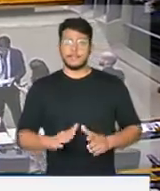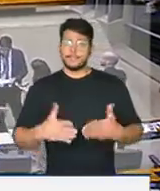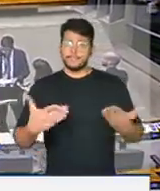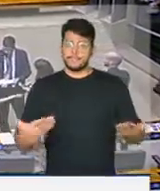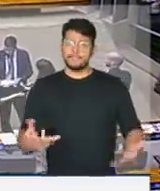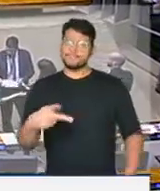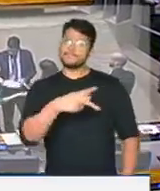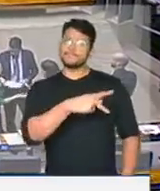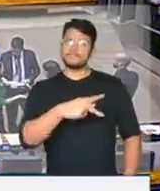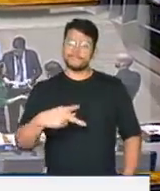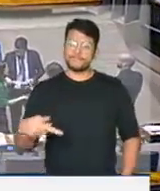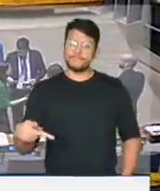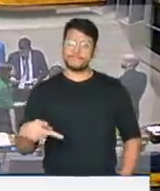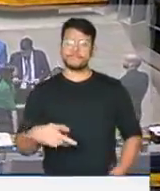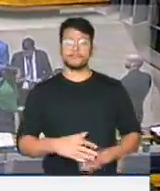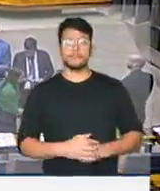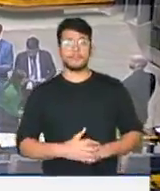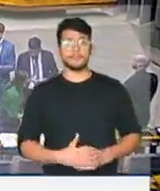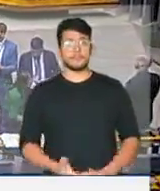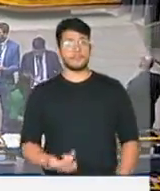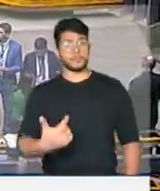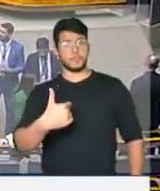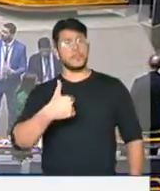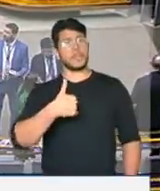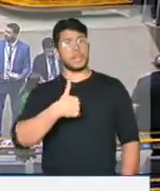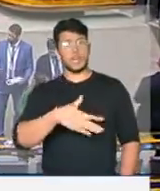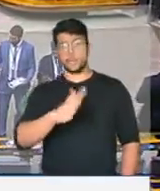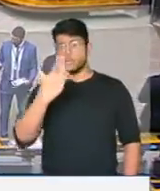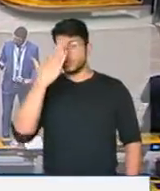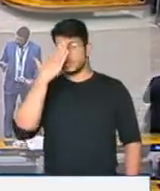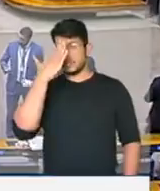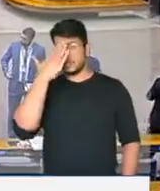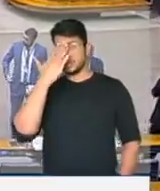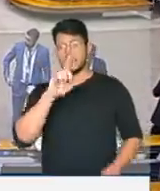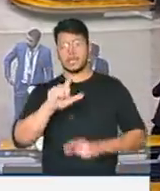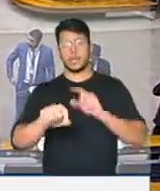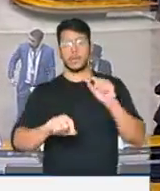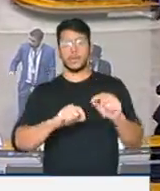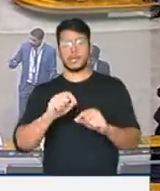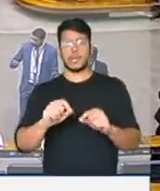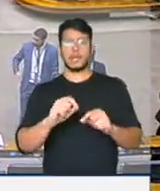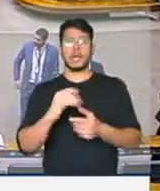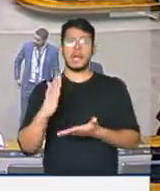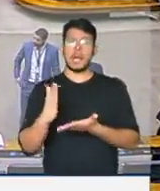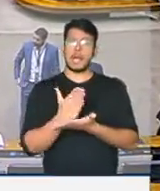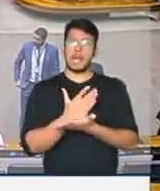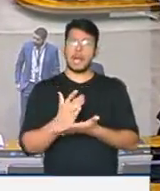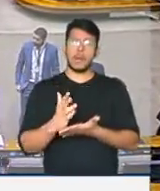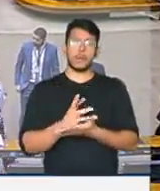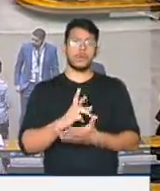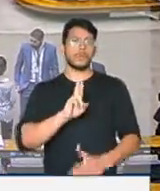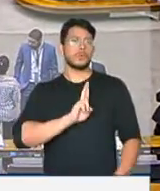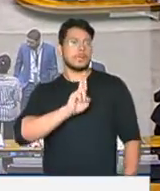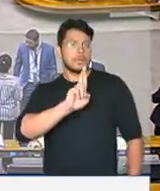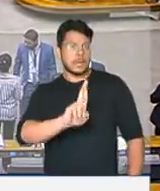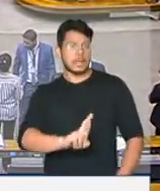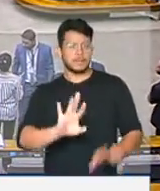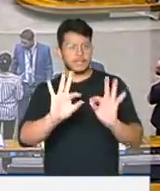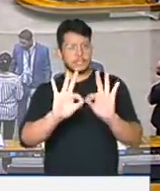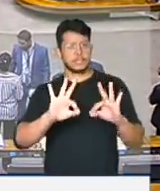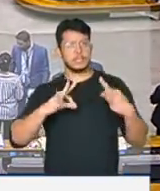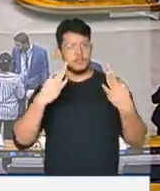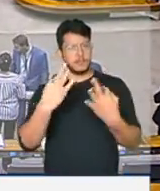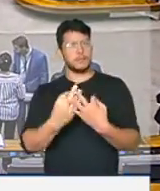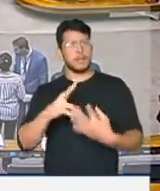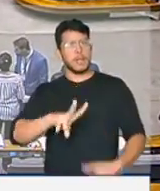Eu não tenho dúvida que, após o nosso pronunciamento, o representante da família irá falar e esclarecer o que